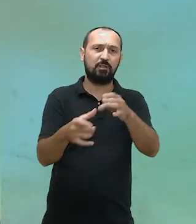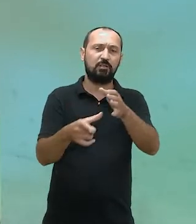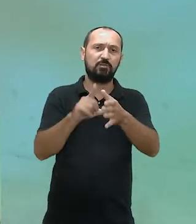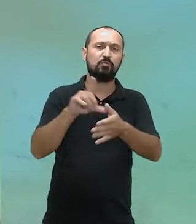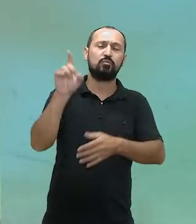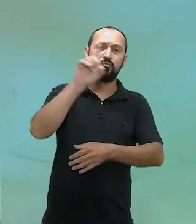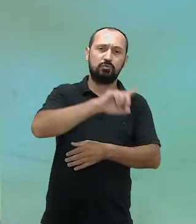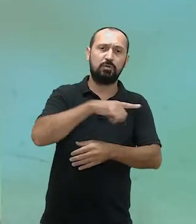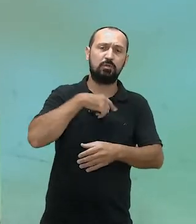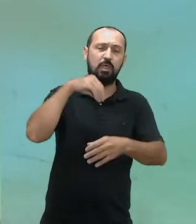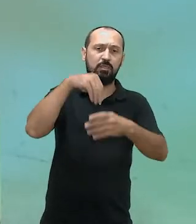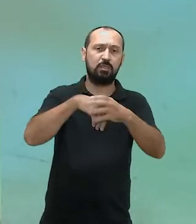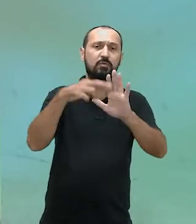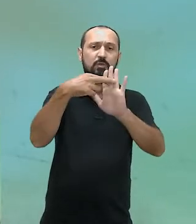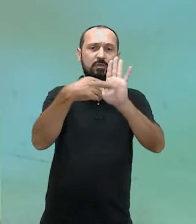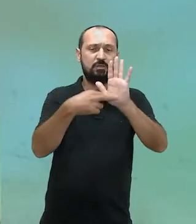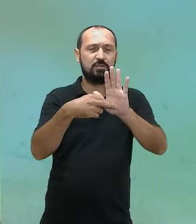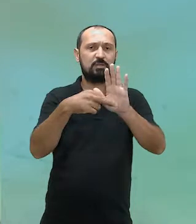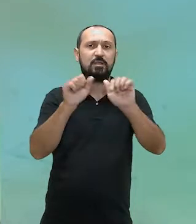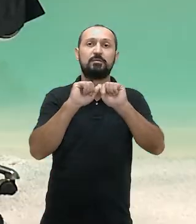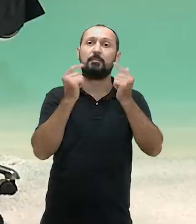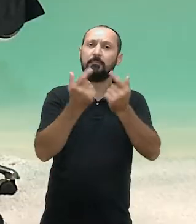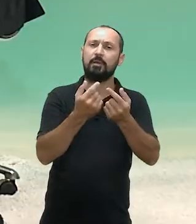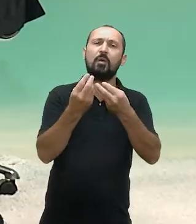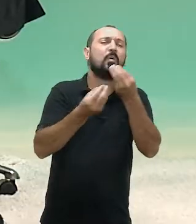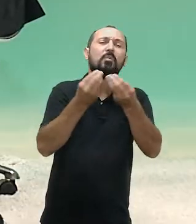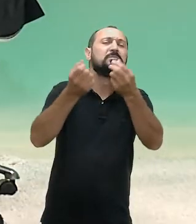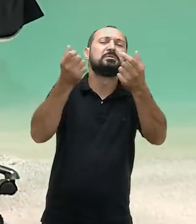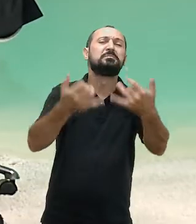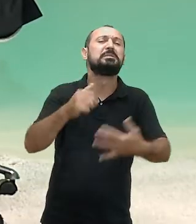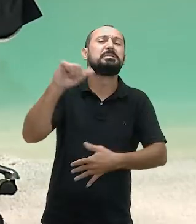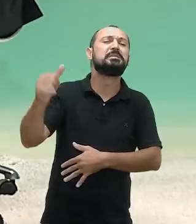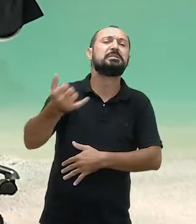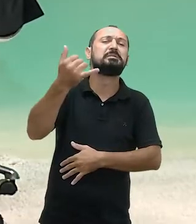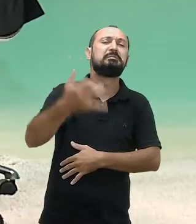data que é mencionada no próprio regimento da Assembleia Legislativa. Sim. O que justifica isso?